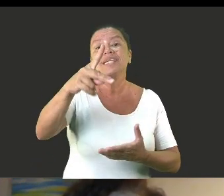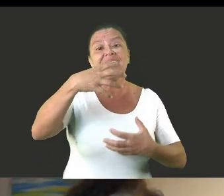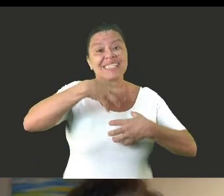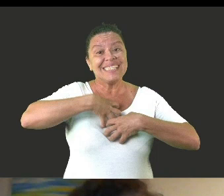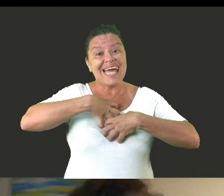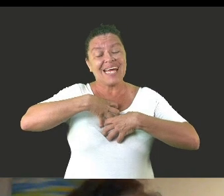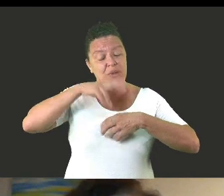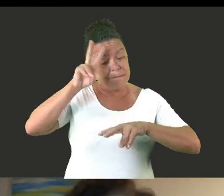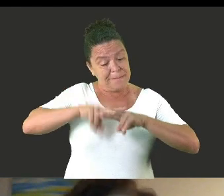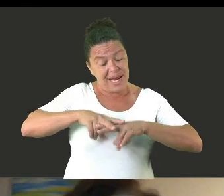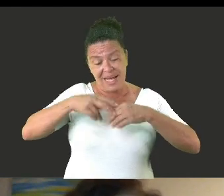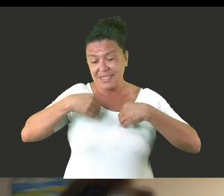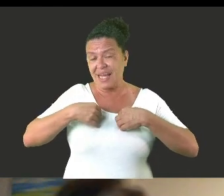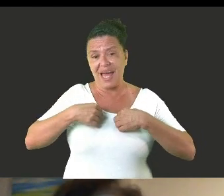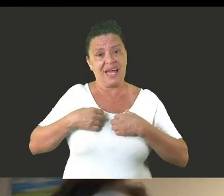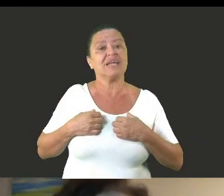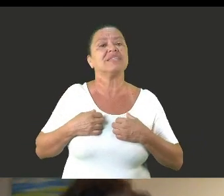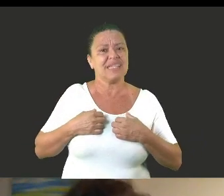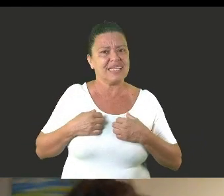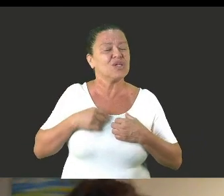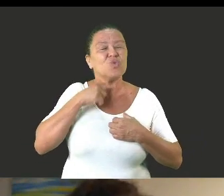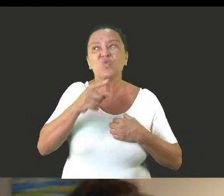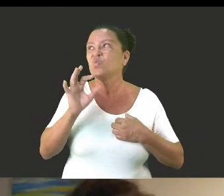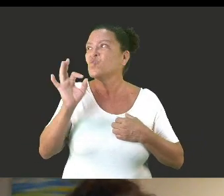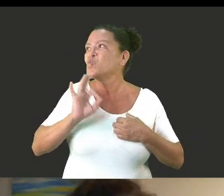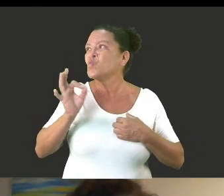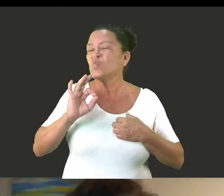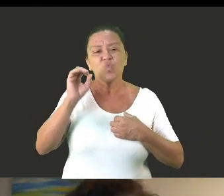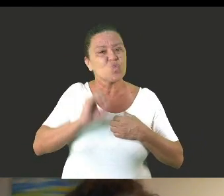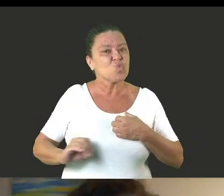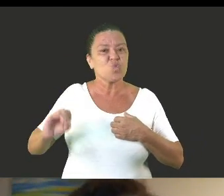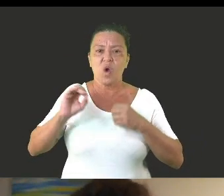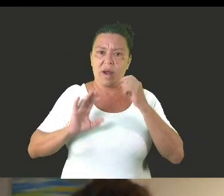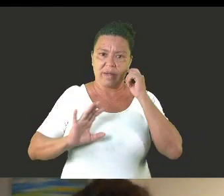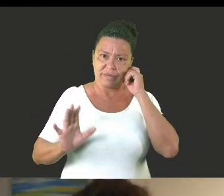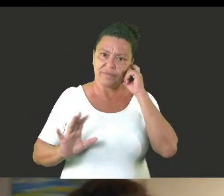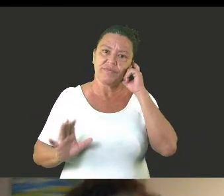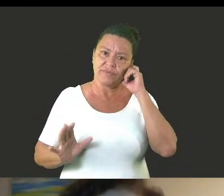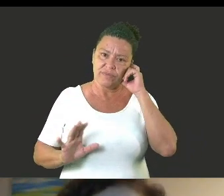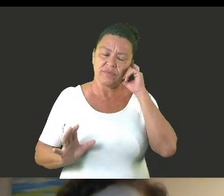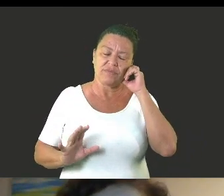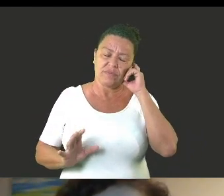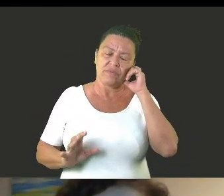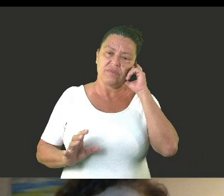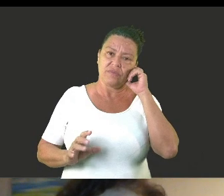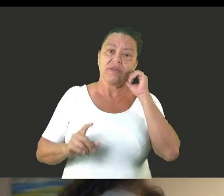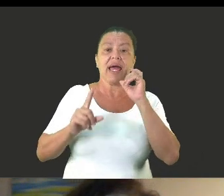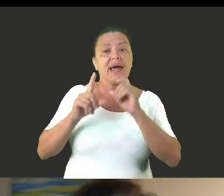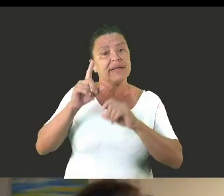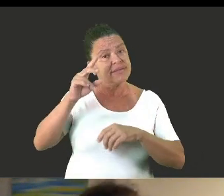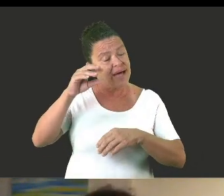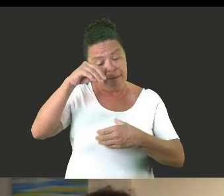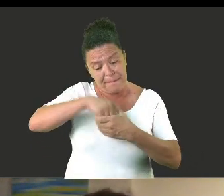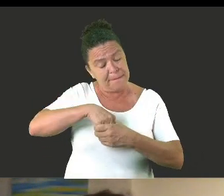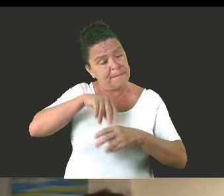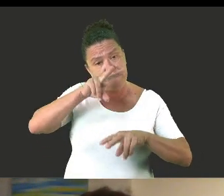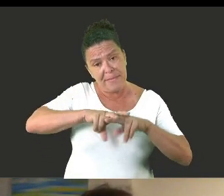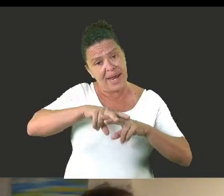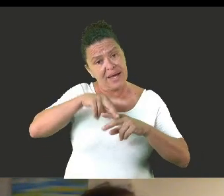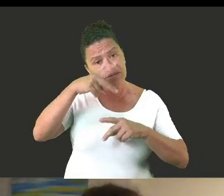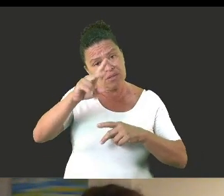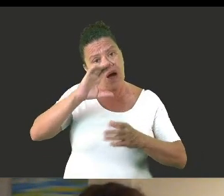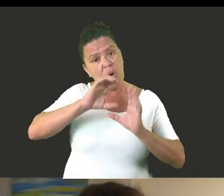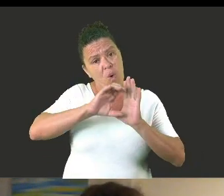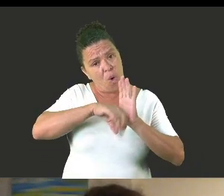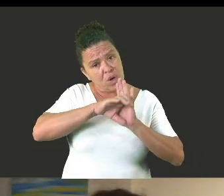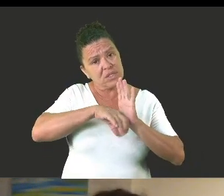dentro dela sem nenhuma margem de dúvida. A criatura tem aquilo dentro dela como um conceito,